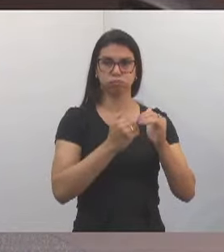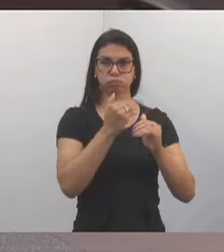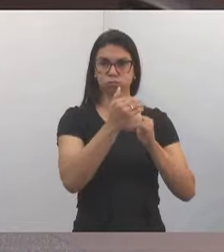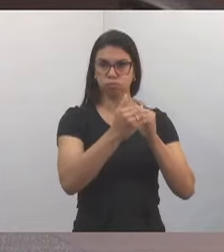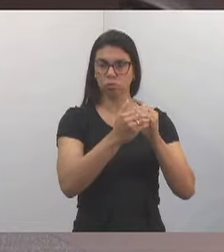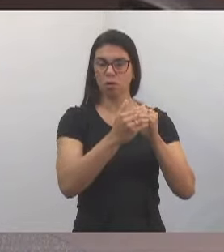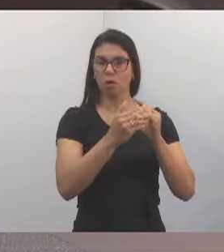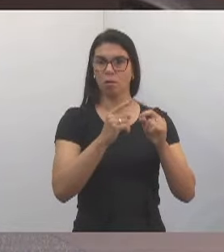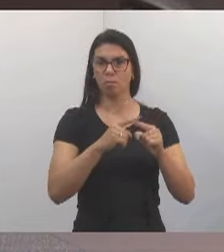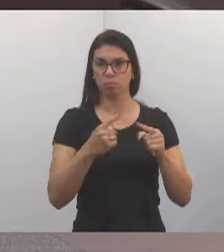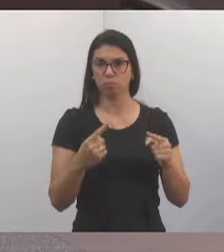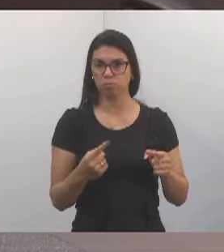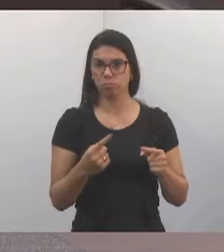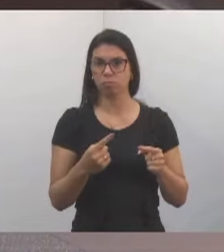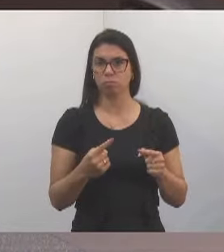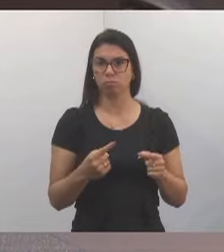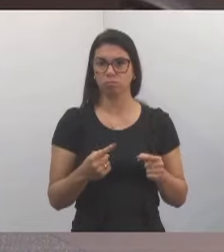gomos,